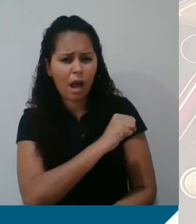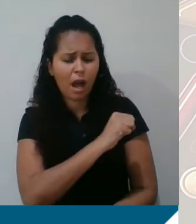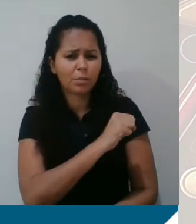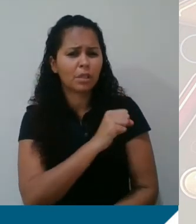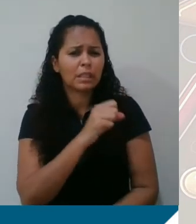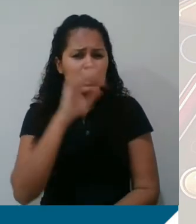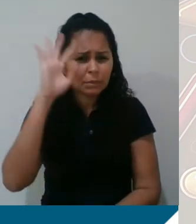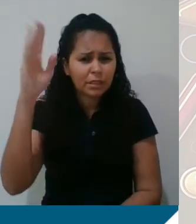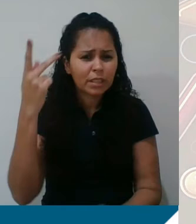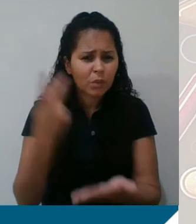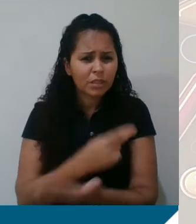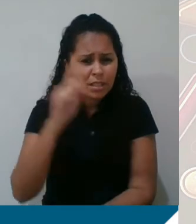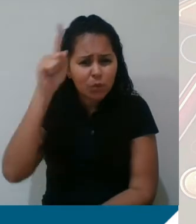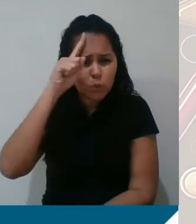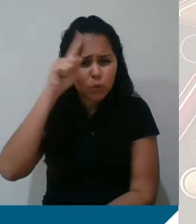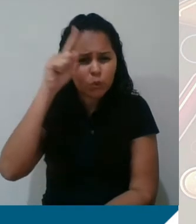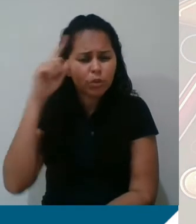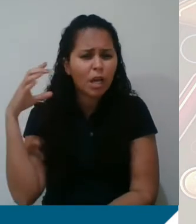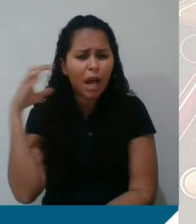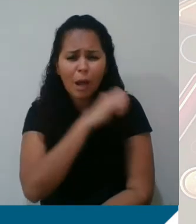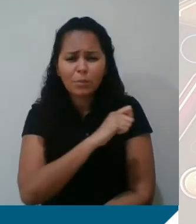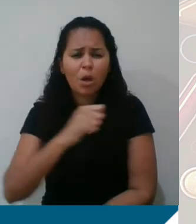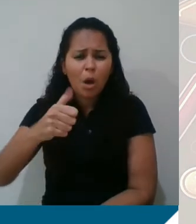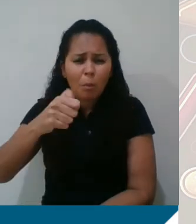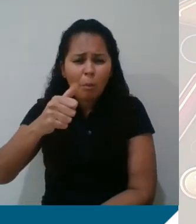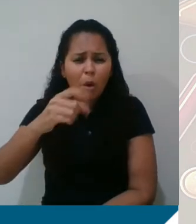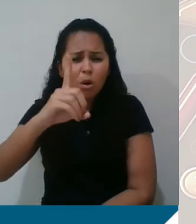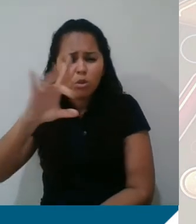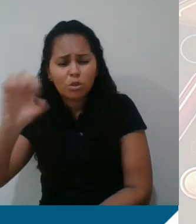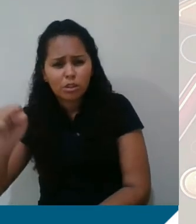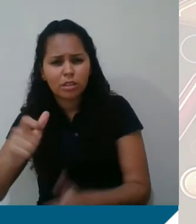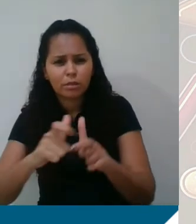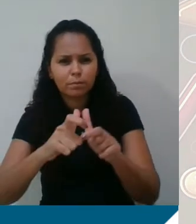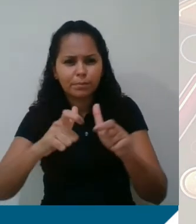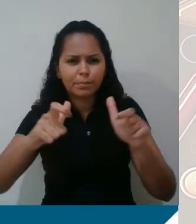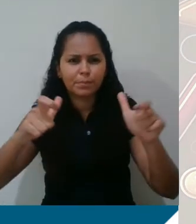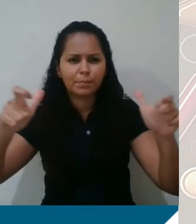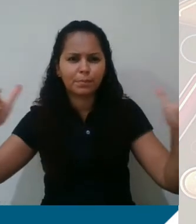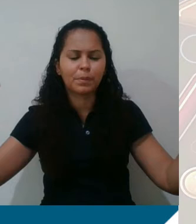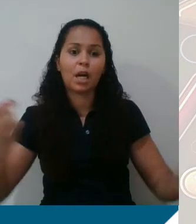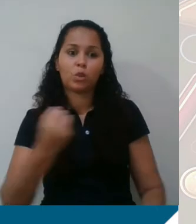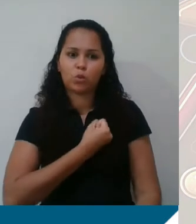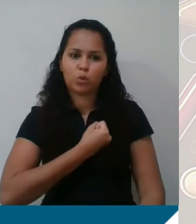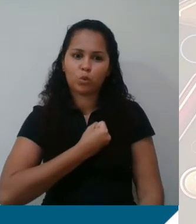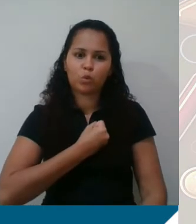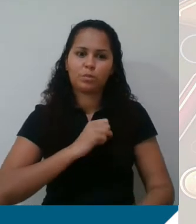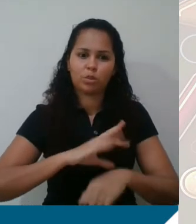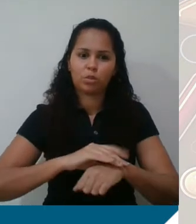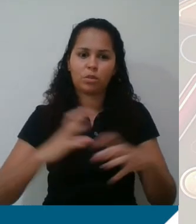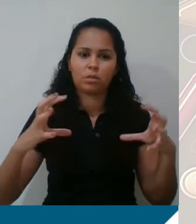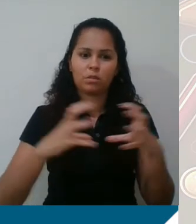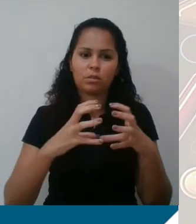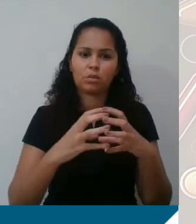que rapidamente, suponha que isso aconteça por dia, rapidamente, digamos que em poucos dias, olha o total de contaminados que nós temos,